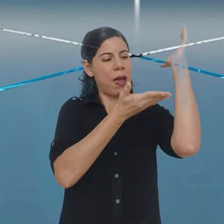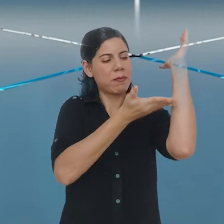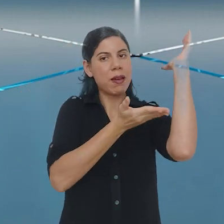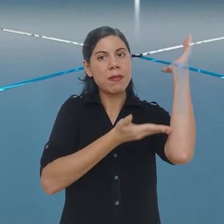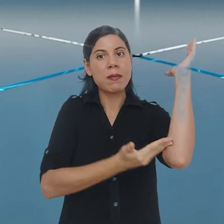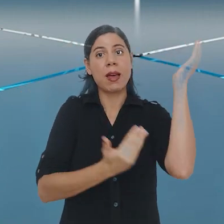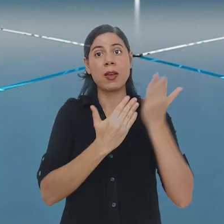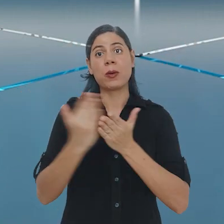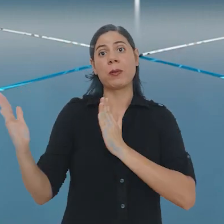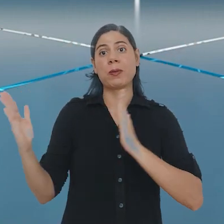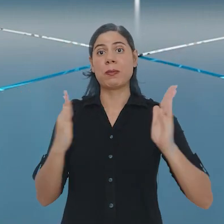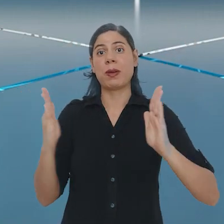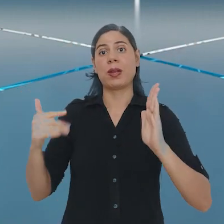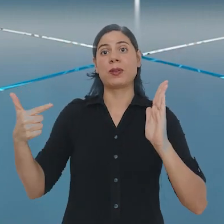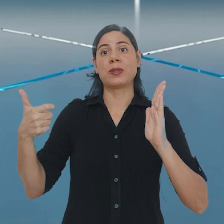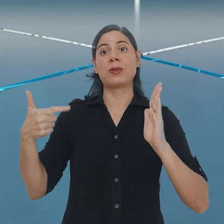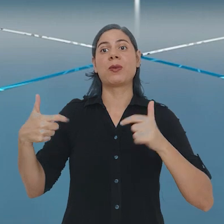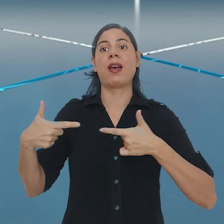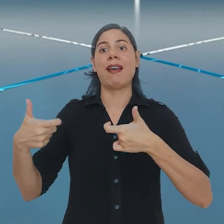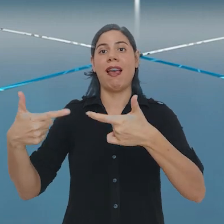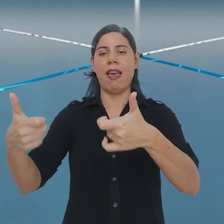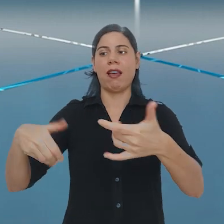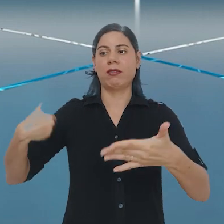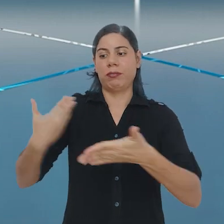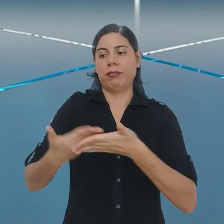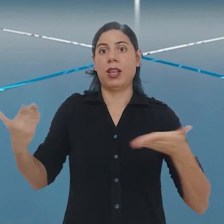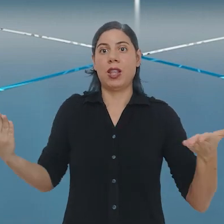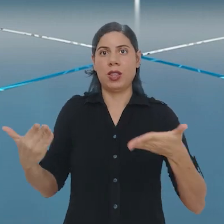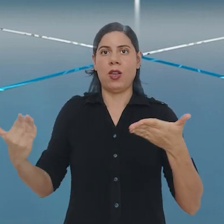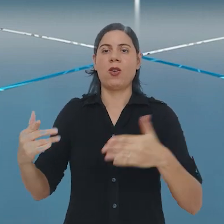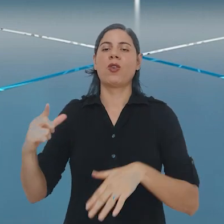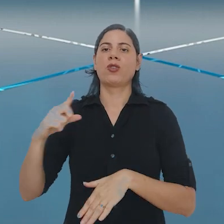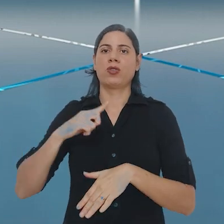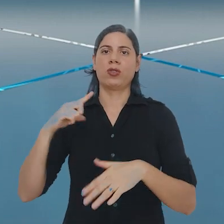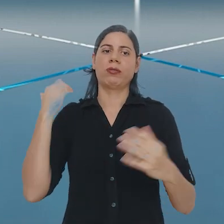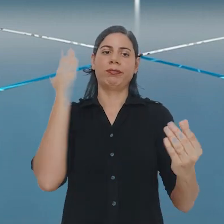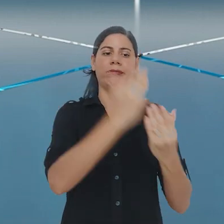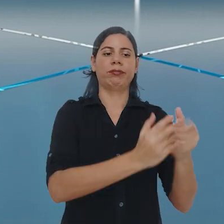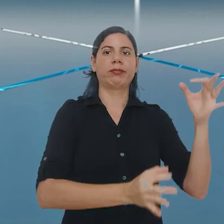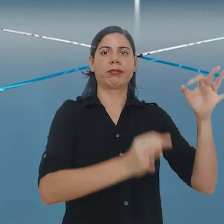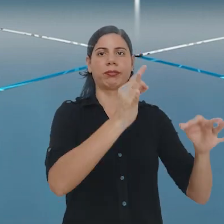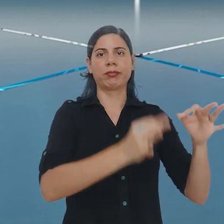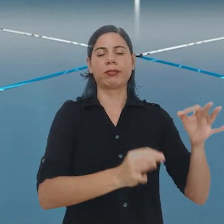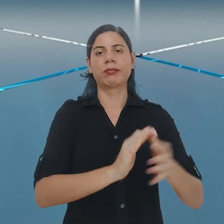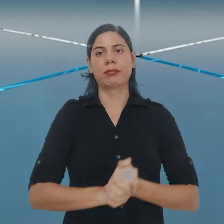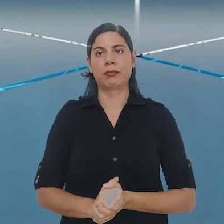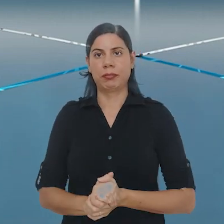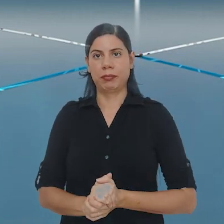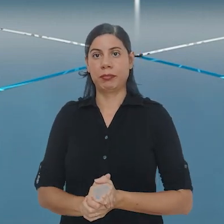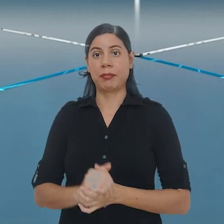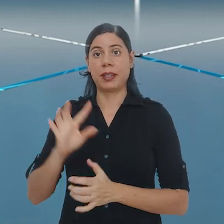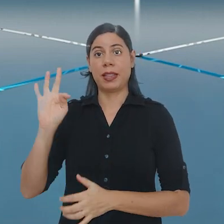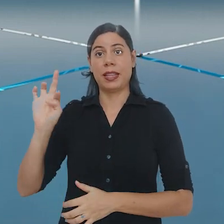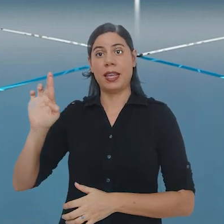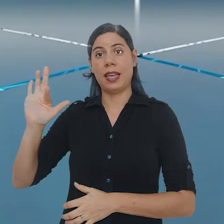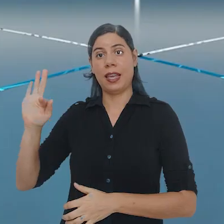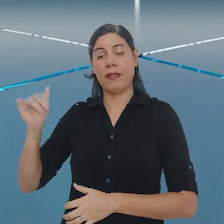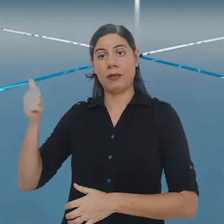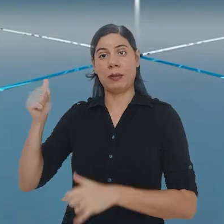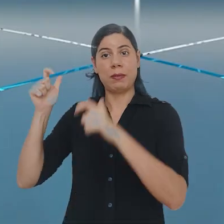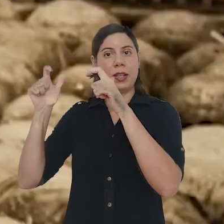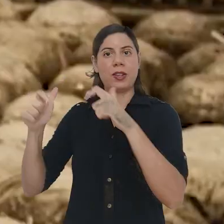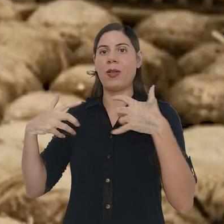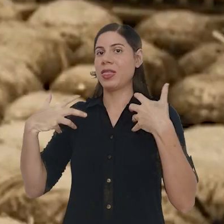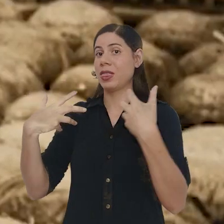na época da Segunda Guerra Mundial e que até hoje gera situações que chegam à justiça. O TRF da Primeira